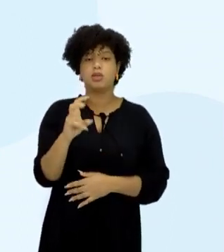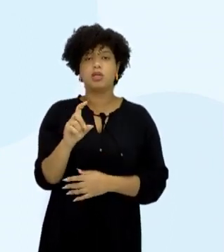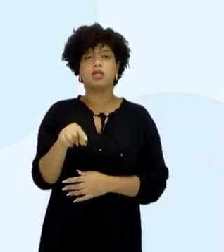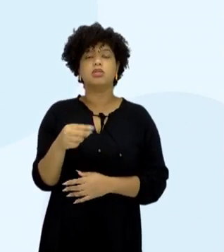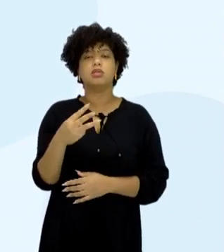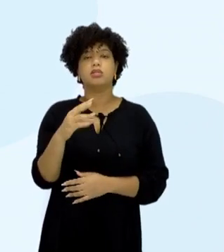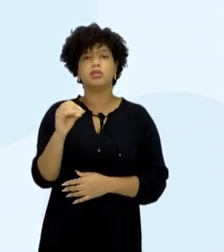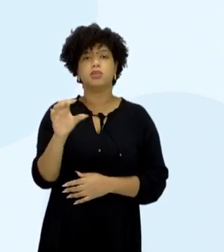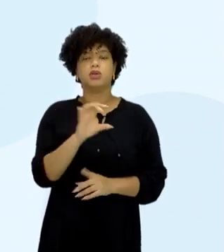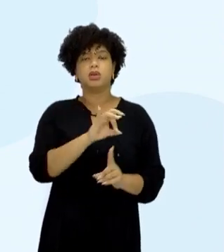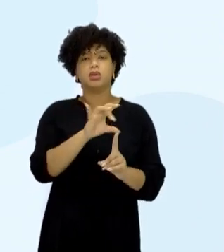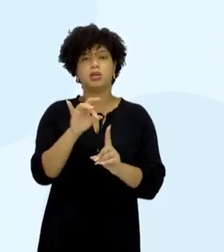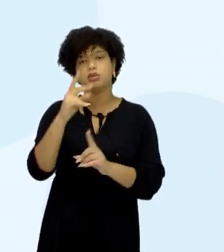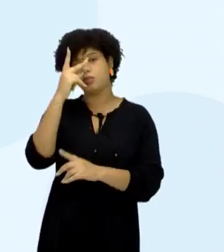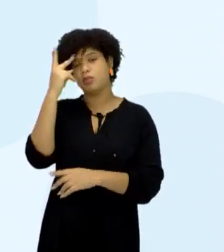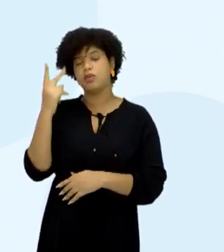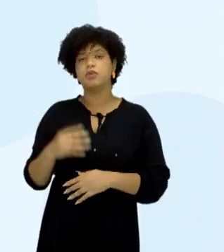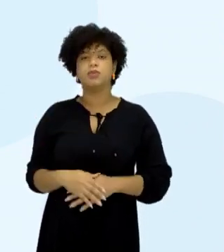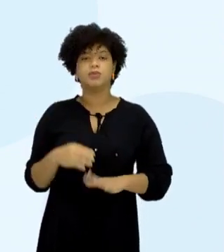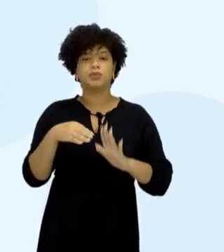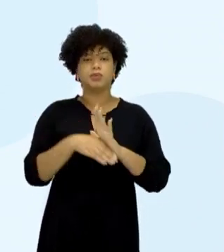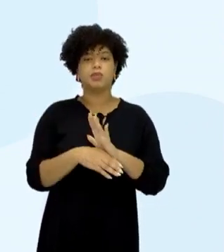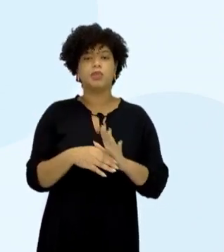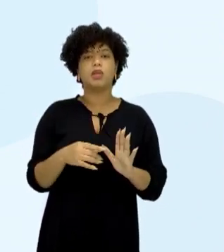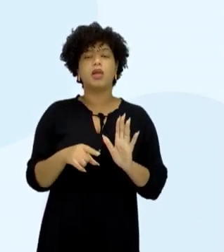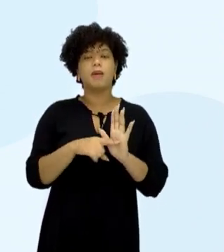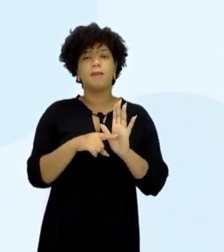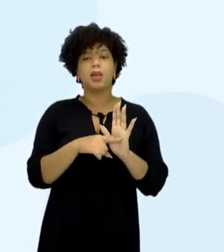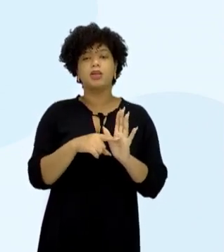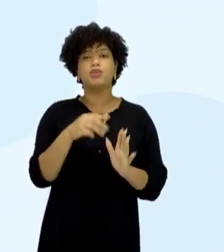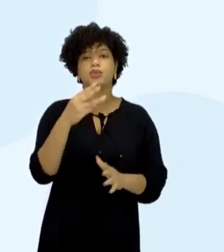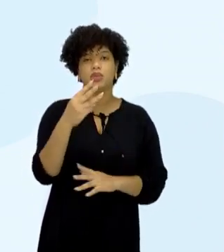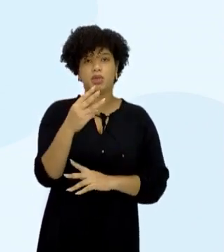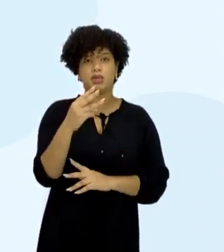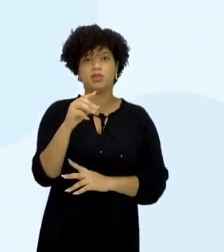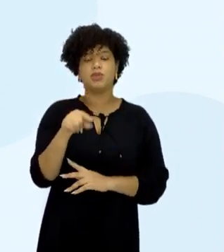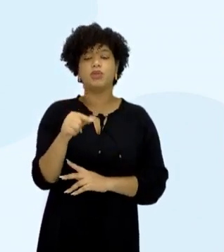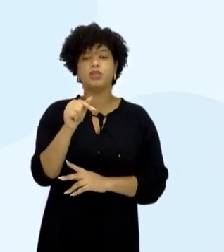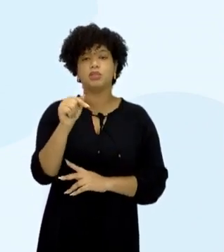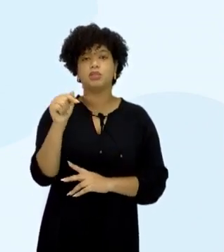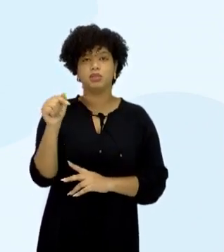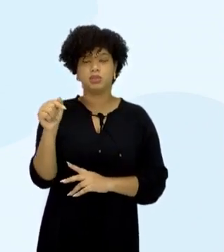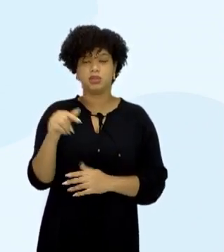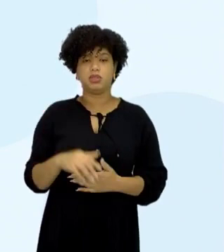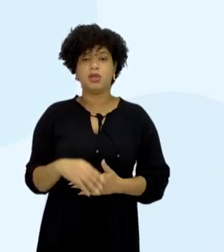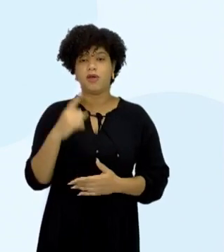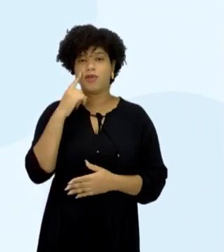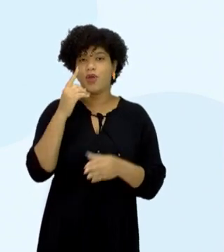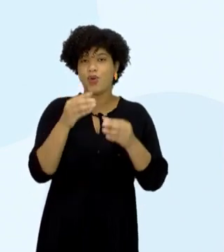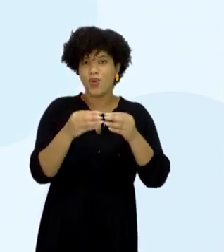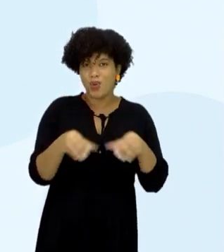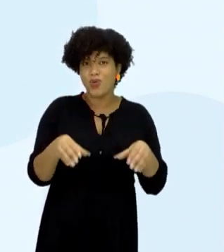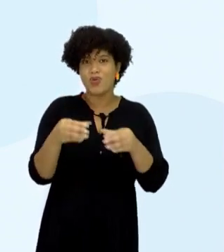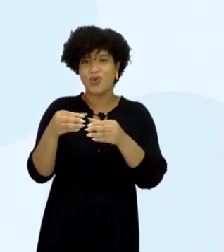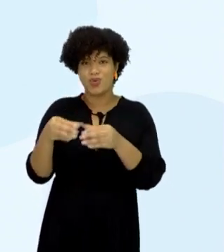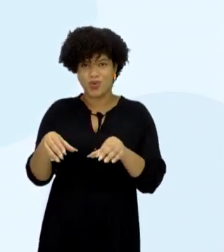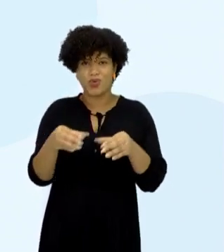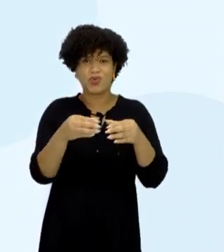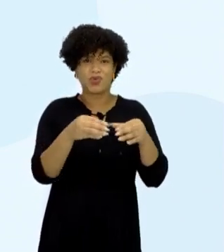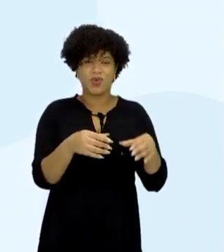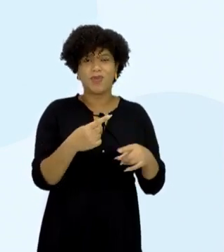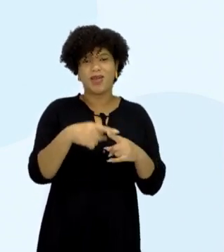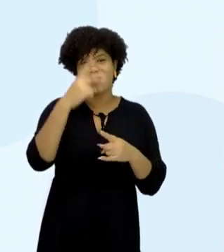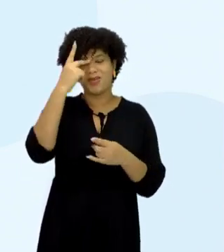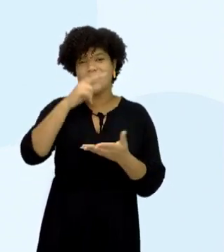15,300 por habitante, deu uma queda de menos 3,77. E os ovos, que é tão falado hoje em dia, né, que muita gente